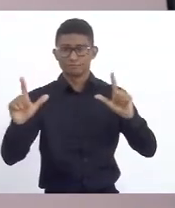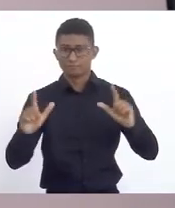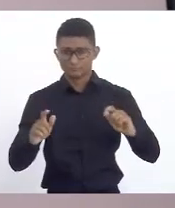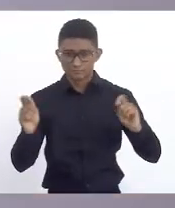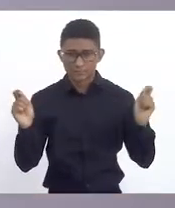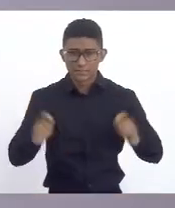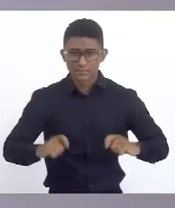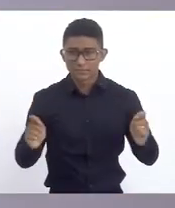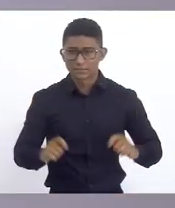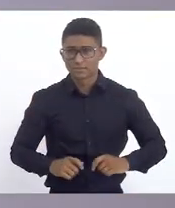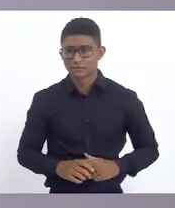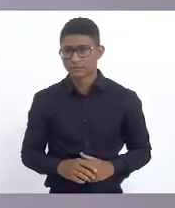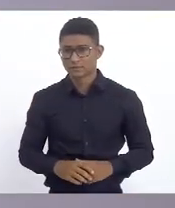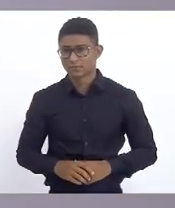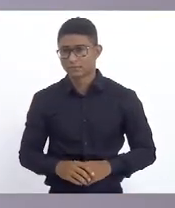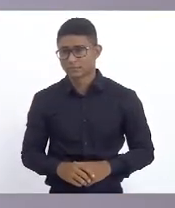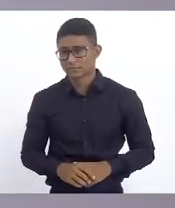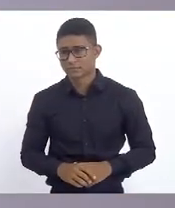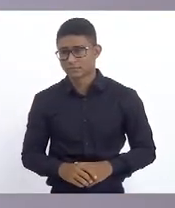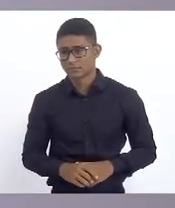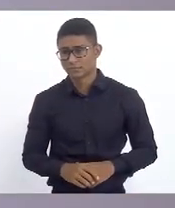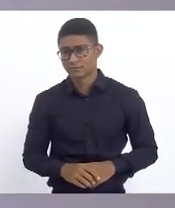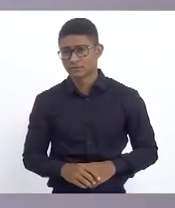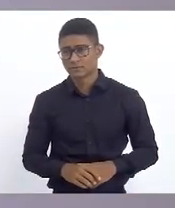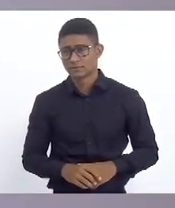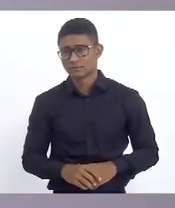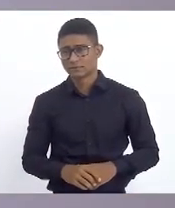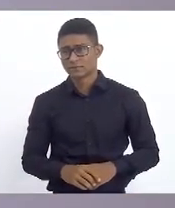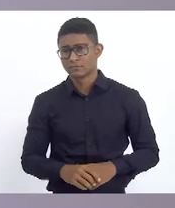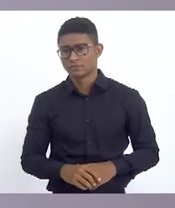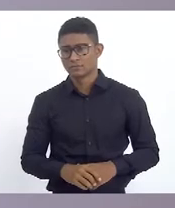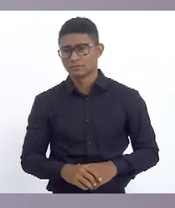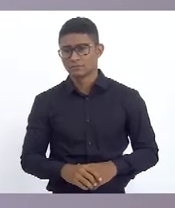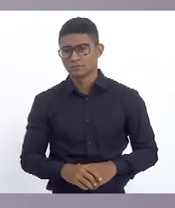possibilidade da TV Alerj? Sim, sim. Se tiver no vídeo, como compartilhar. Ok.